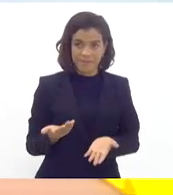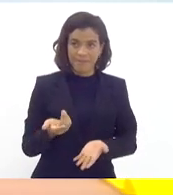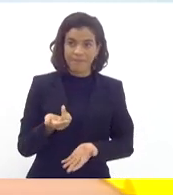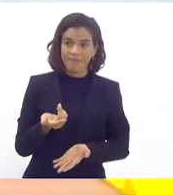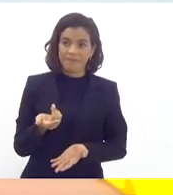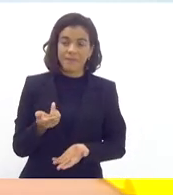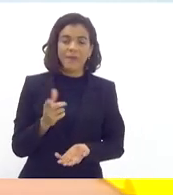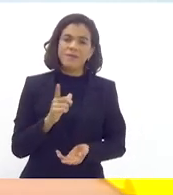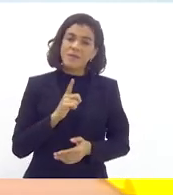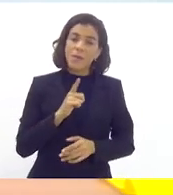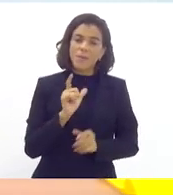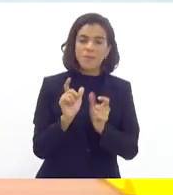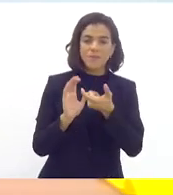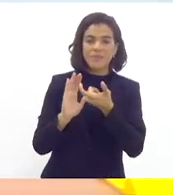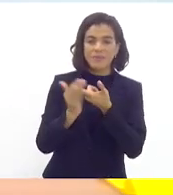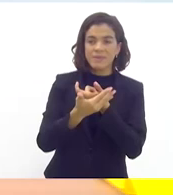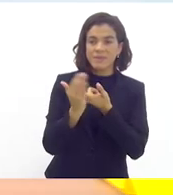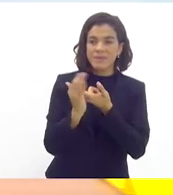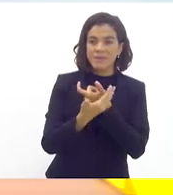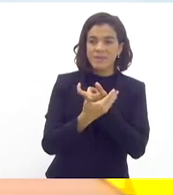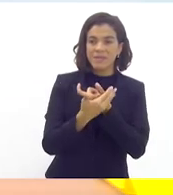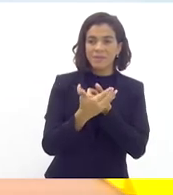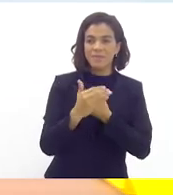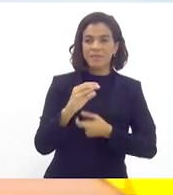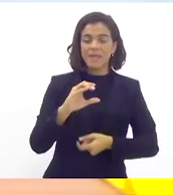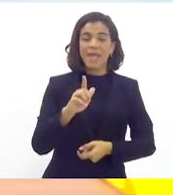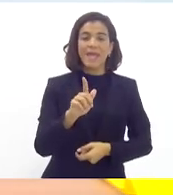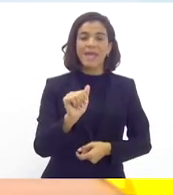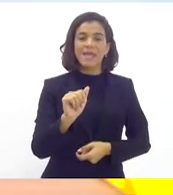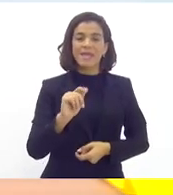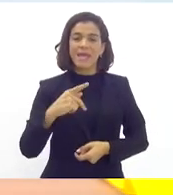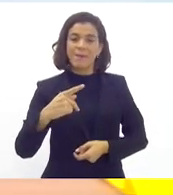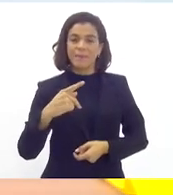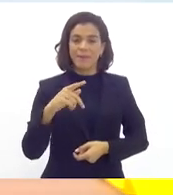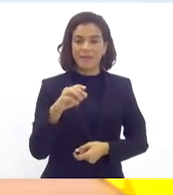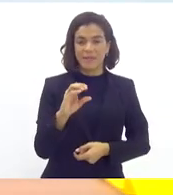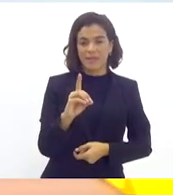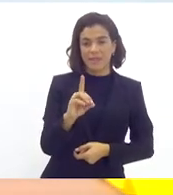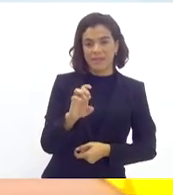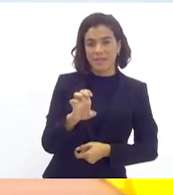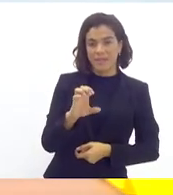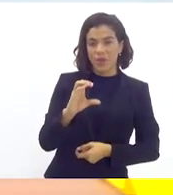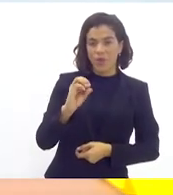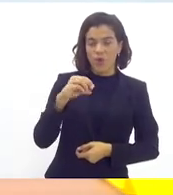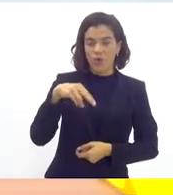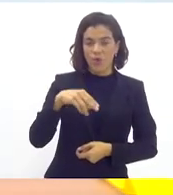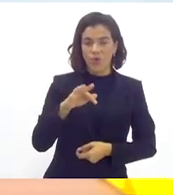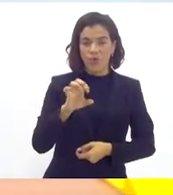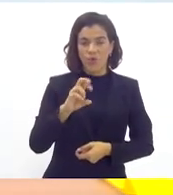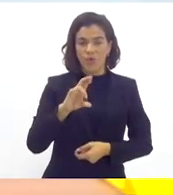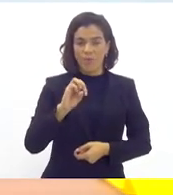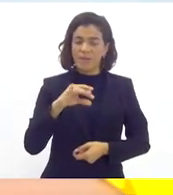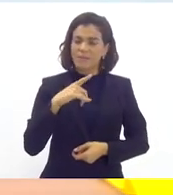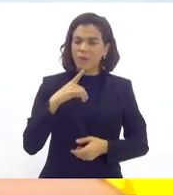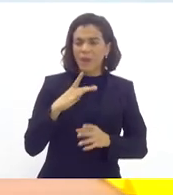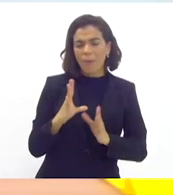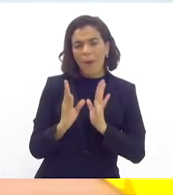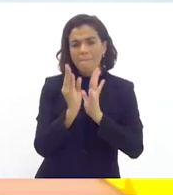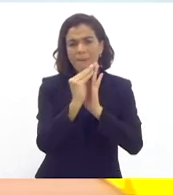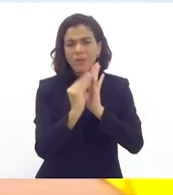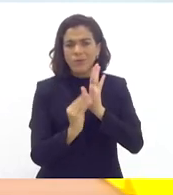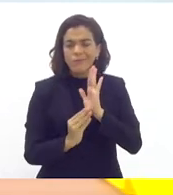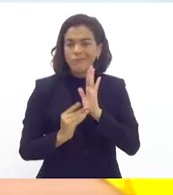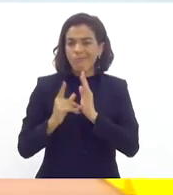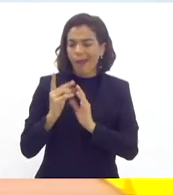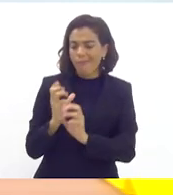tem um termo técnico para isso, a gente chama de compliance gap, gap de conformidade. Tem toda uma metodologia para calcular. O